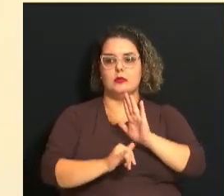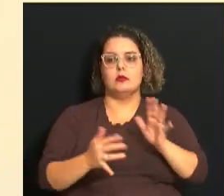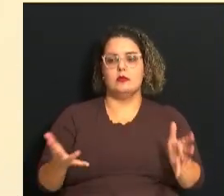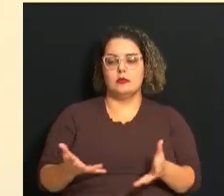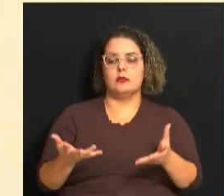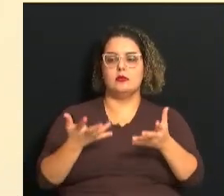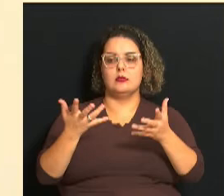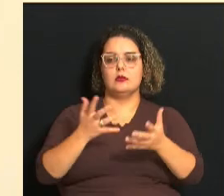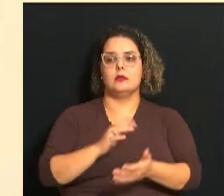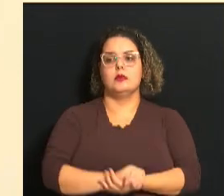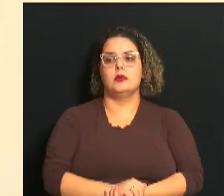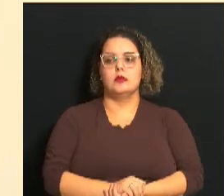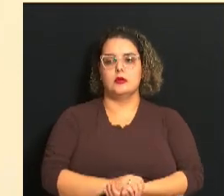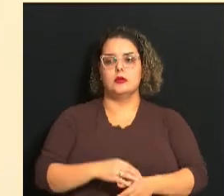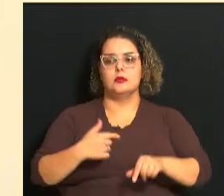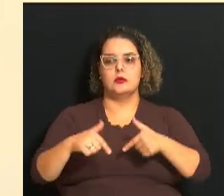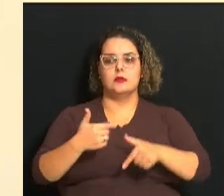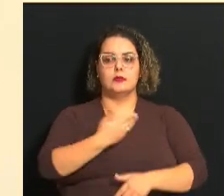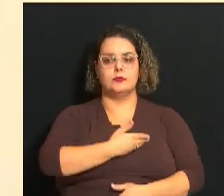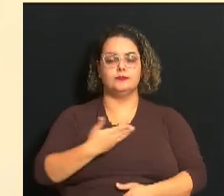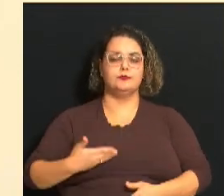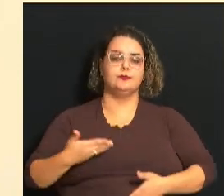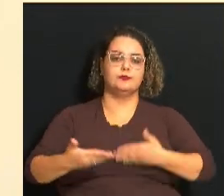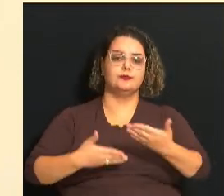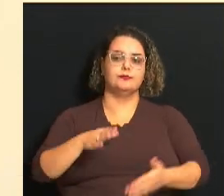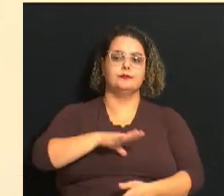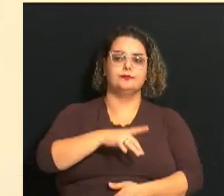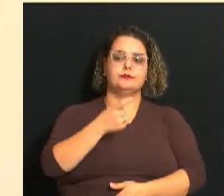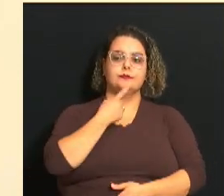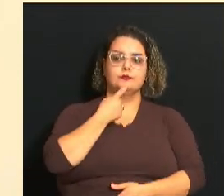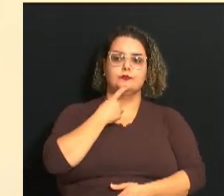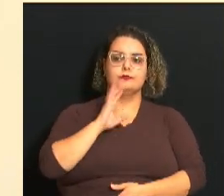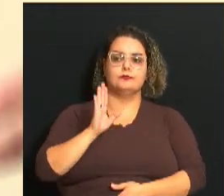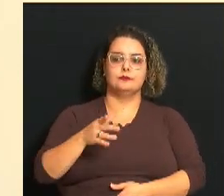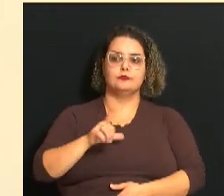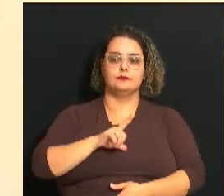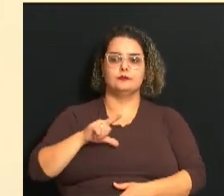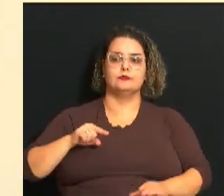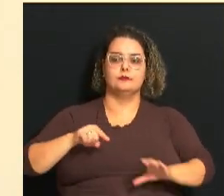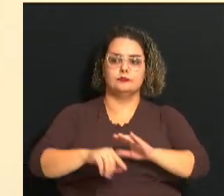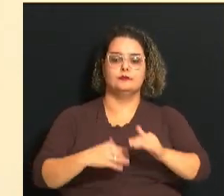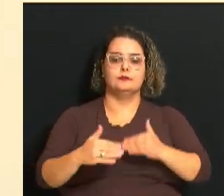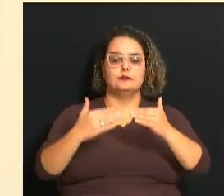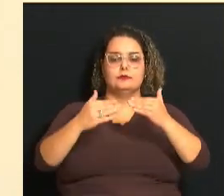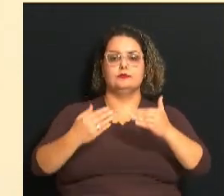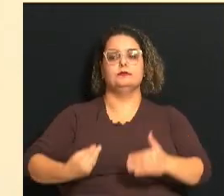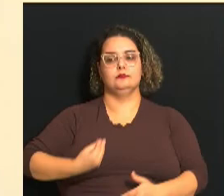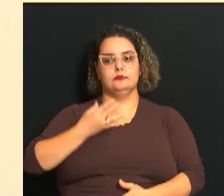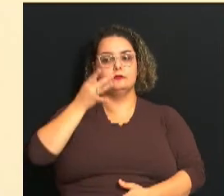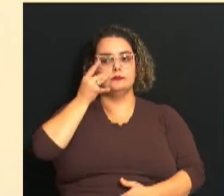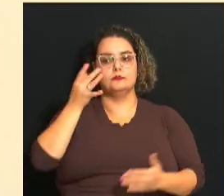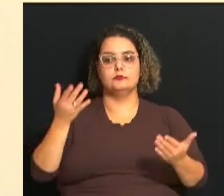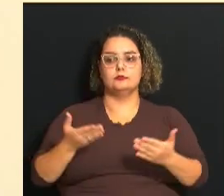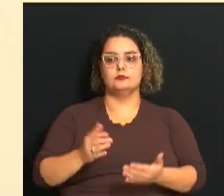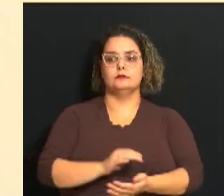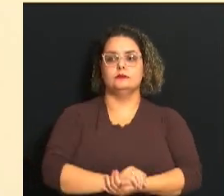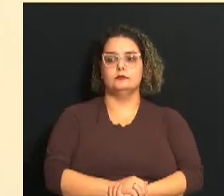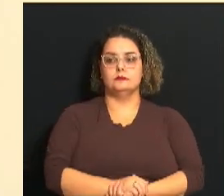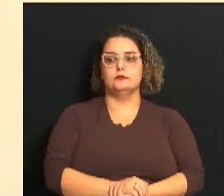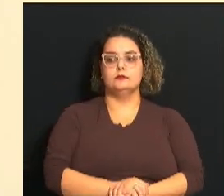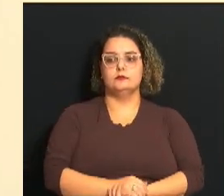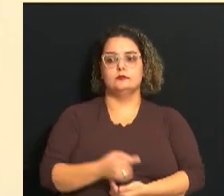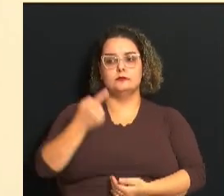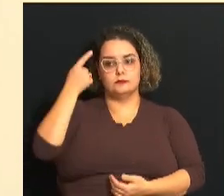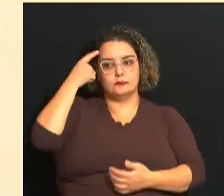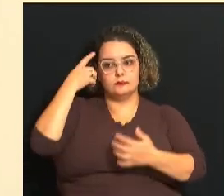para todos os trabalhadores serviço público municipal de Campinas estão já temos avanço só no fato de estarmos aqui hoje mas por exemplo gente pode pensar no